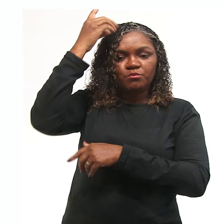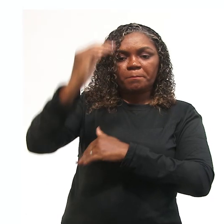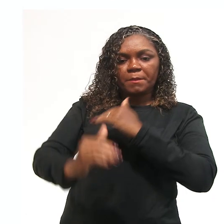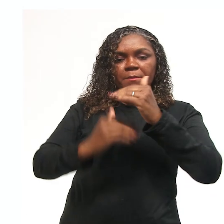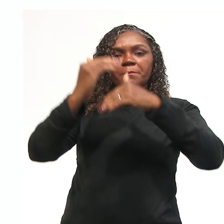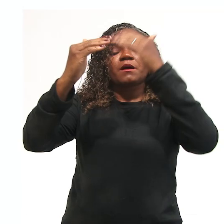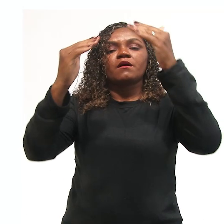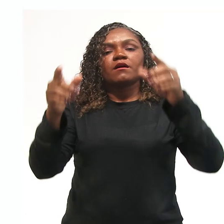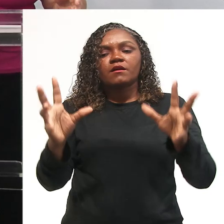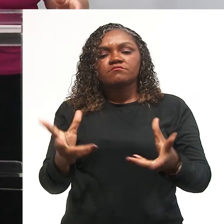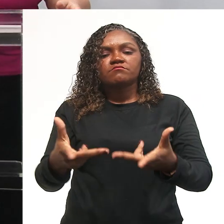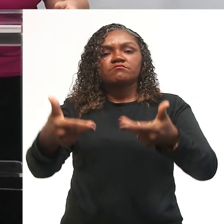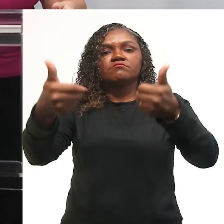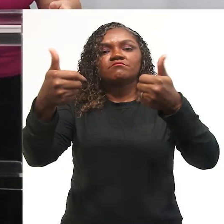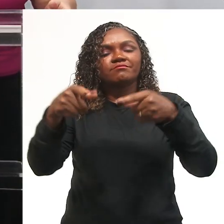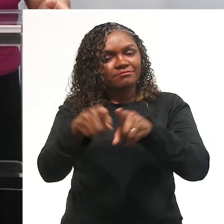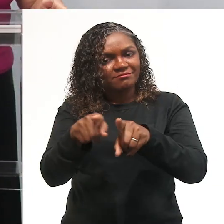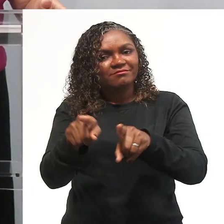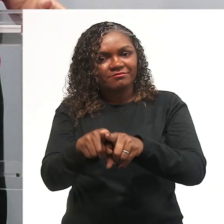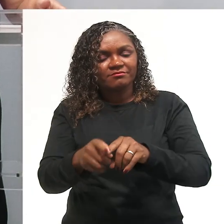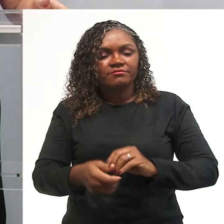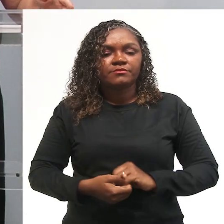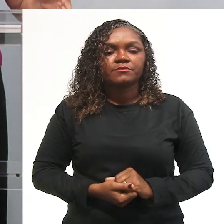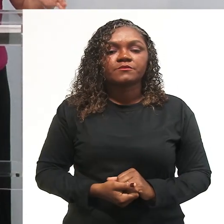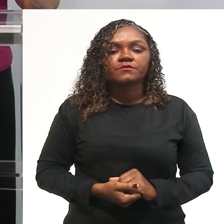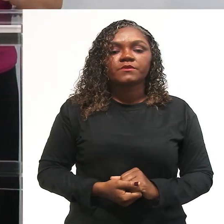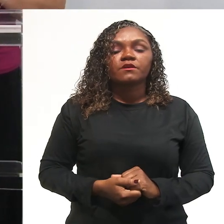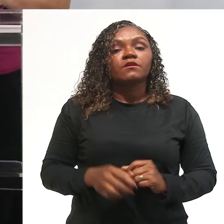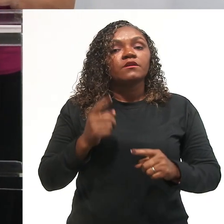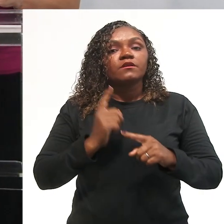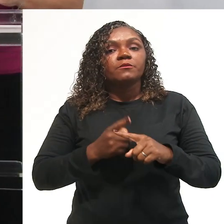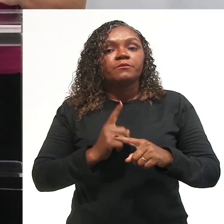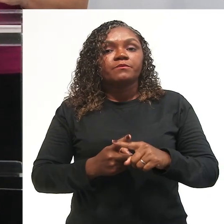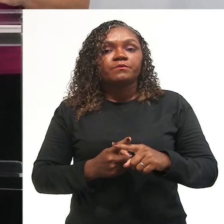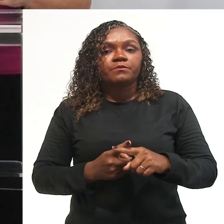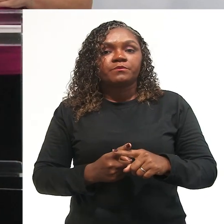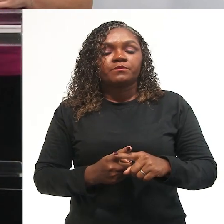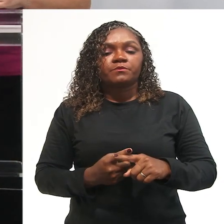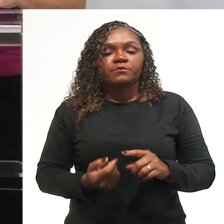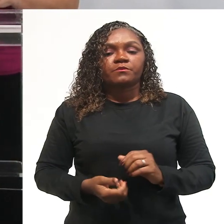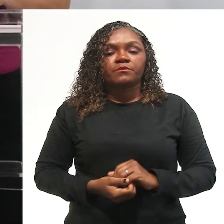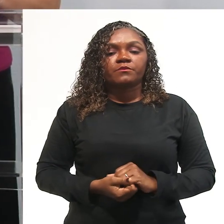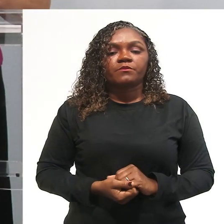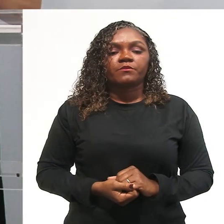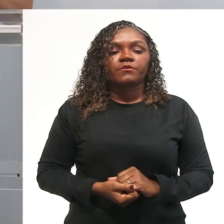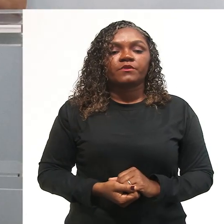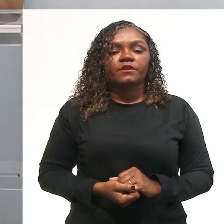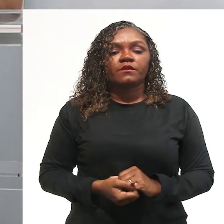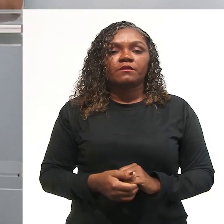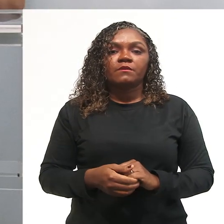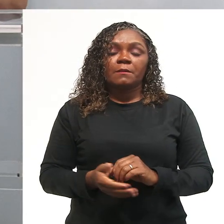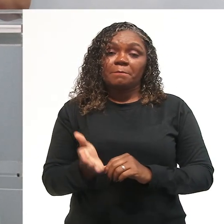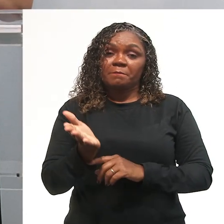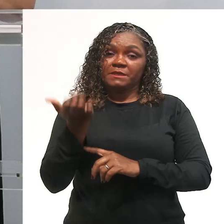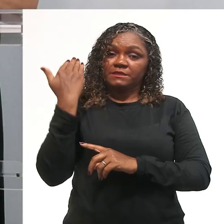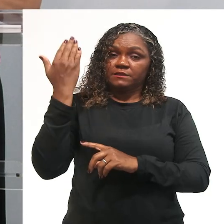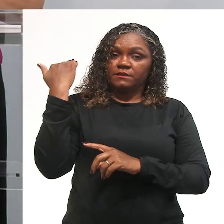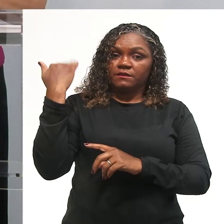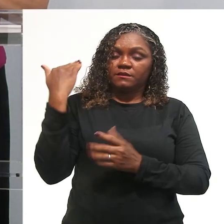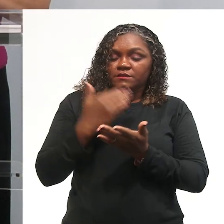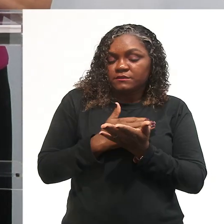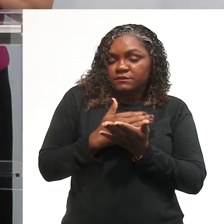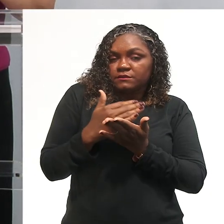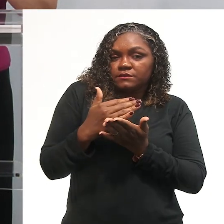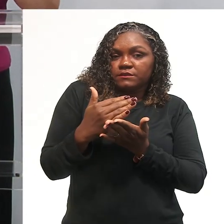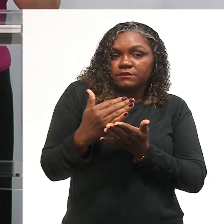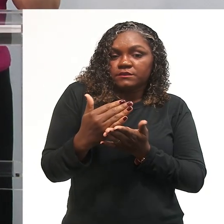também das pessoas que trabalham na organização. Por quê? Bem, no início de tudo